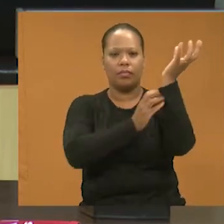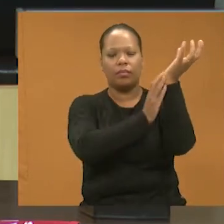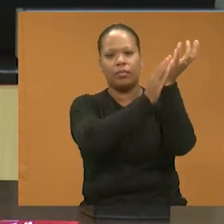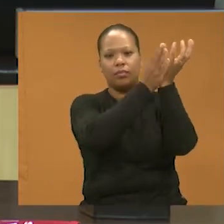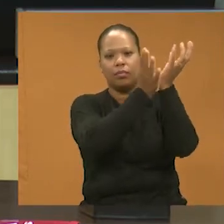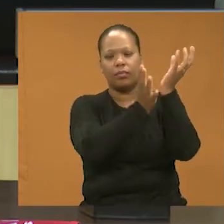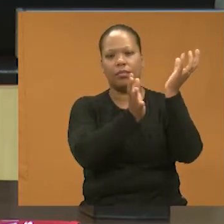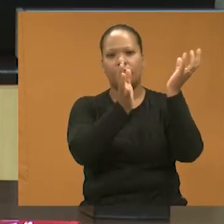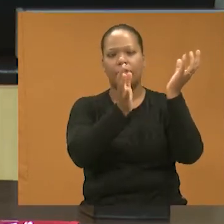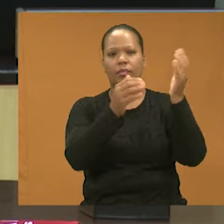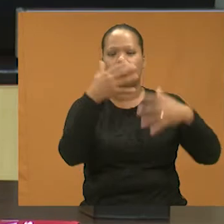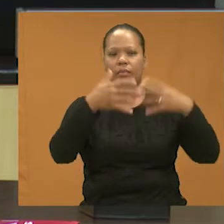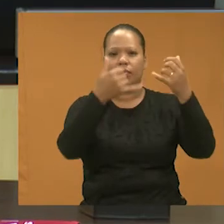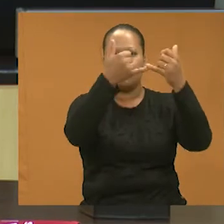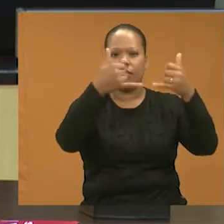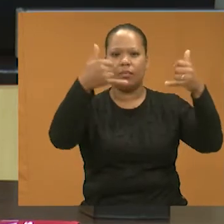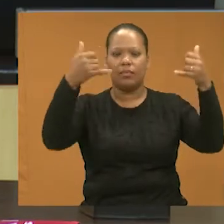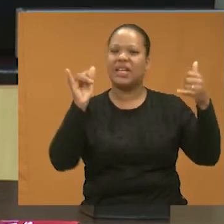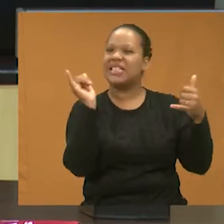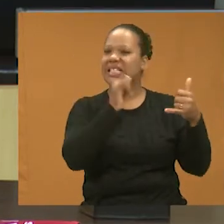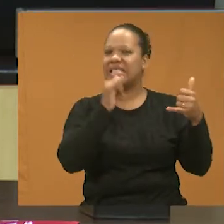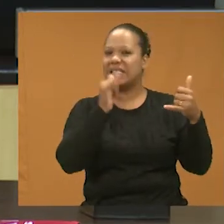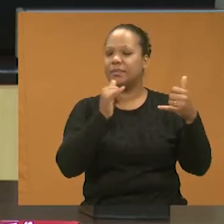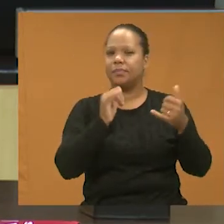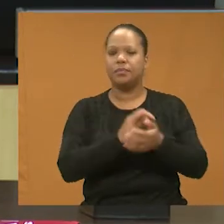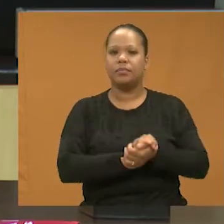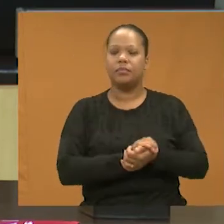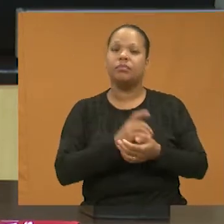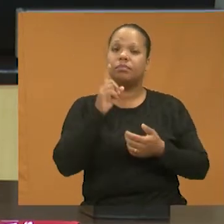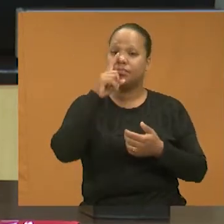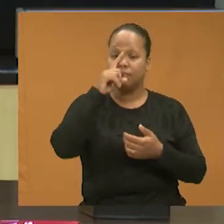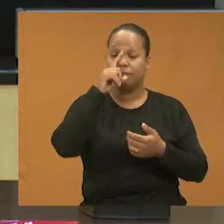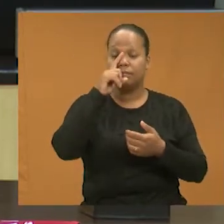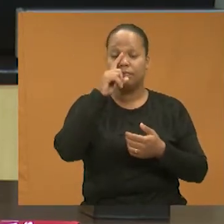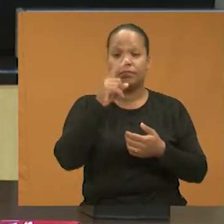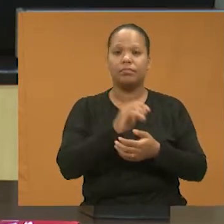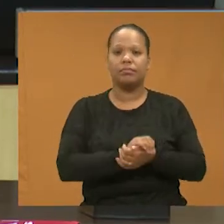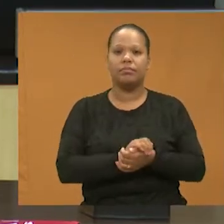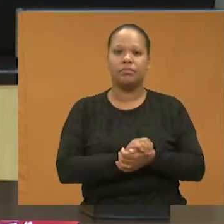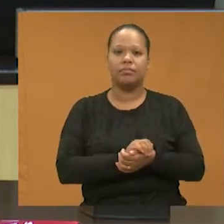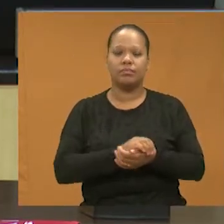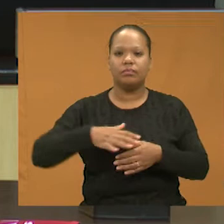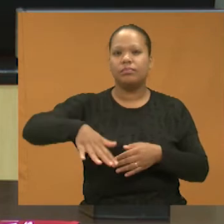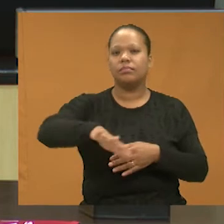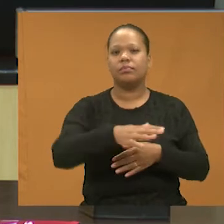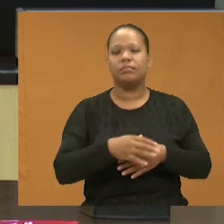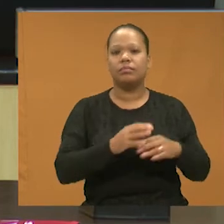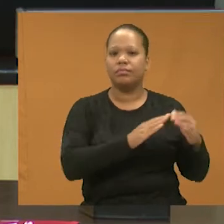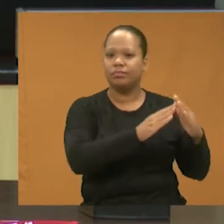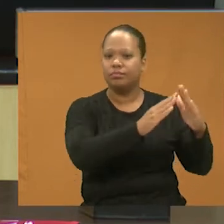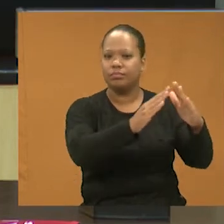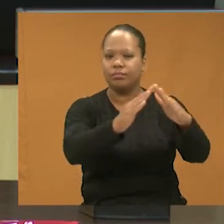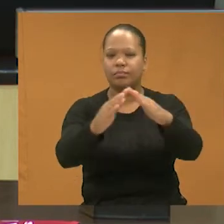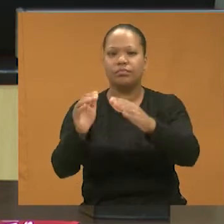se encontram sobre a fiação elétrica e que pode vir a ocasionar perturbações ao bem-estar da população em diversos